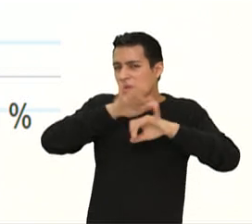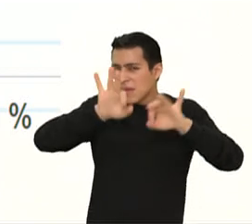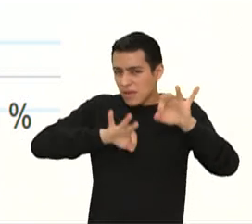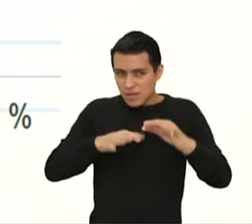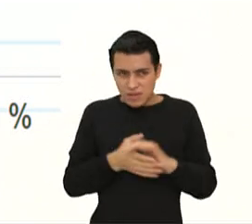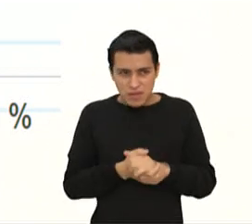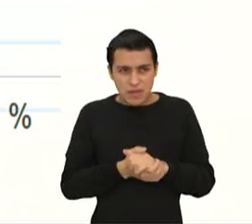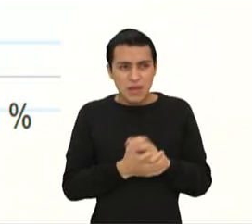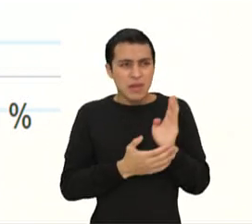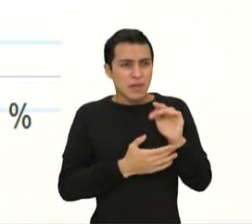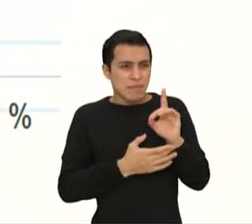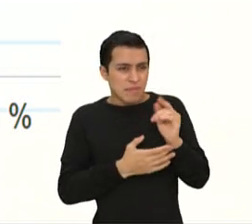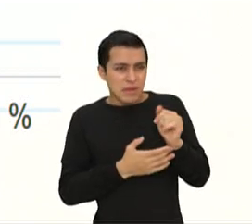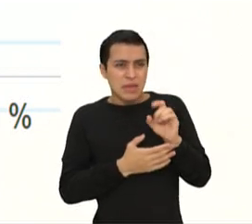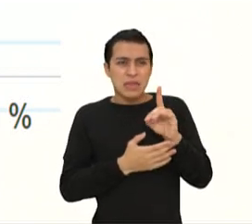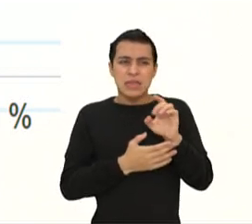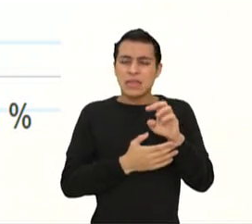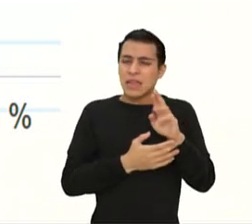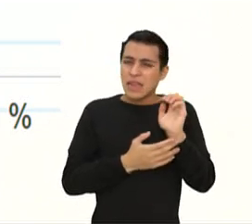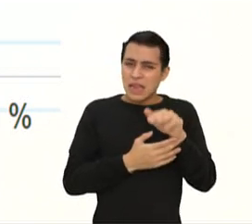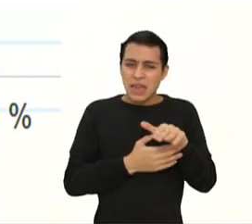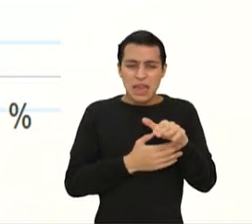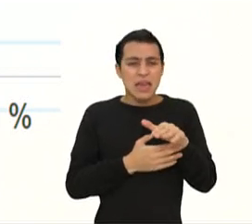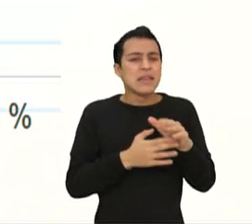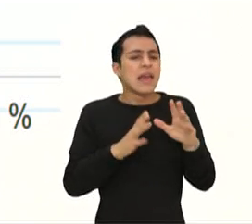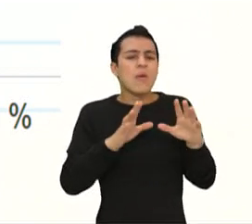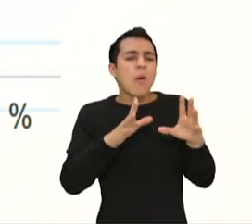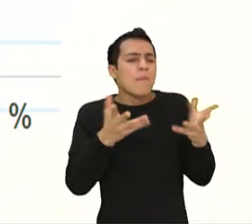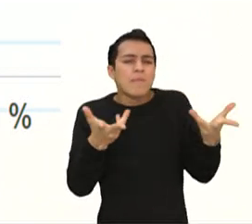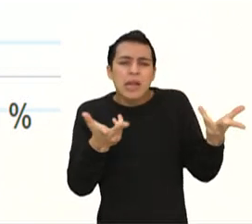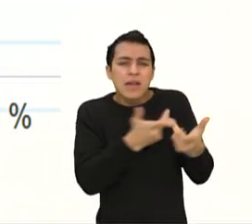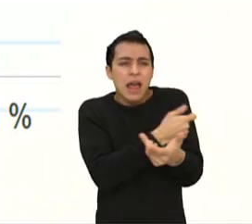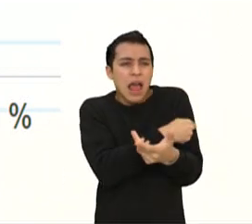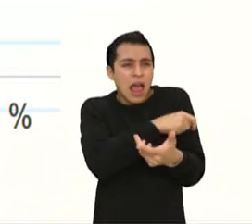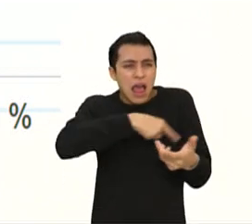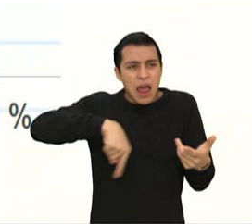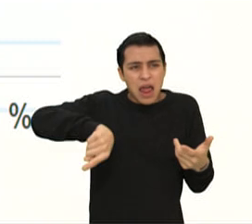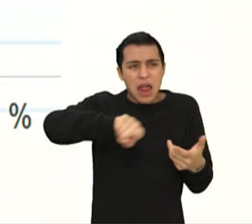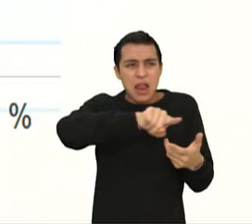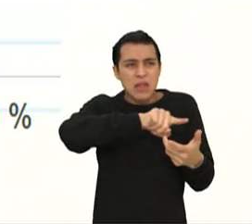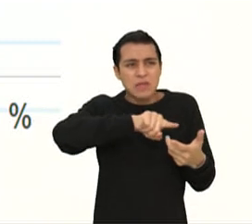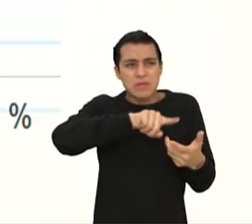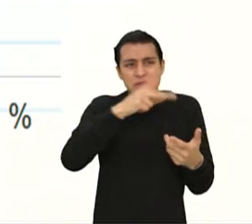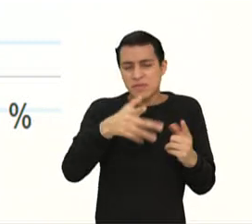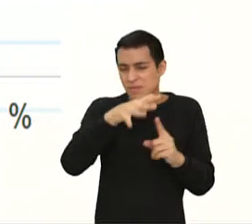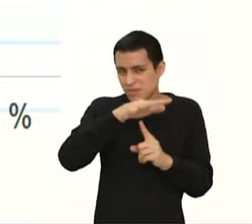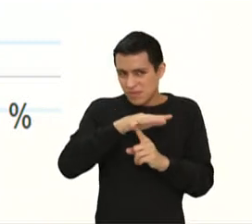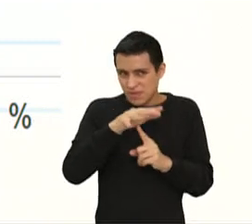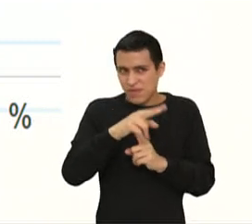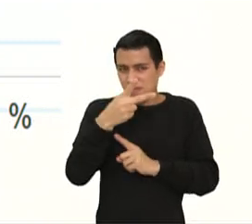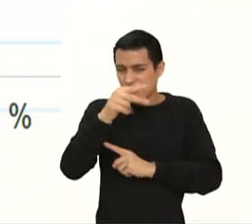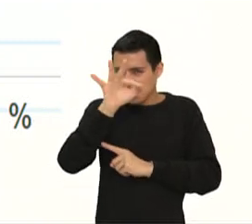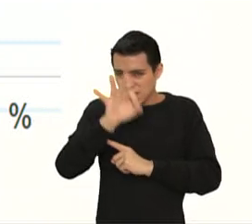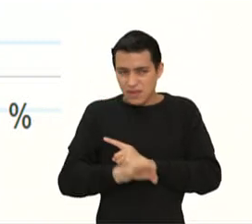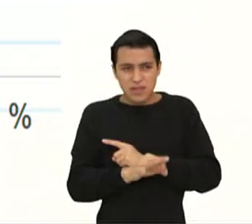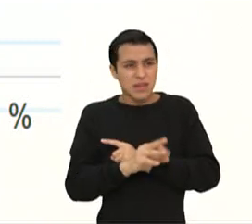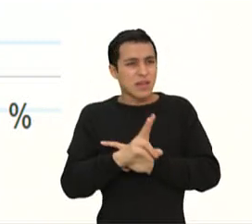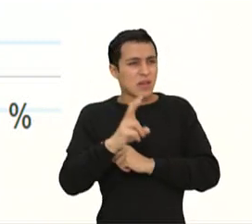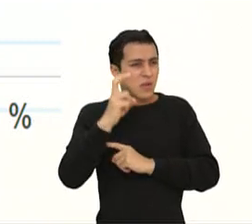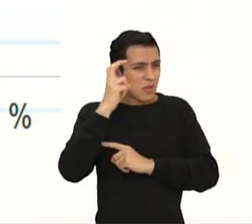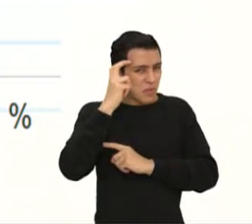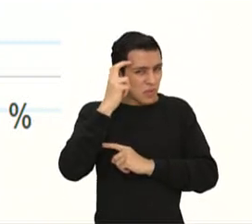de garagem, talentos das escolas paranaenses, 27%. Mangás, animes e a cultura